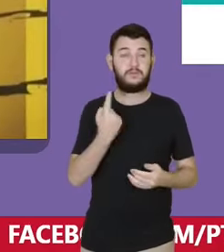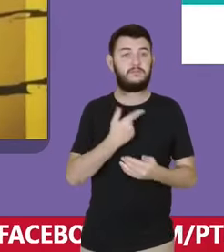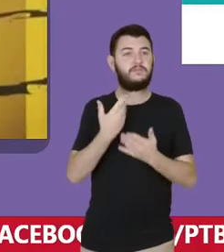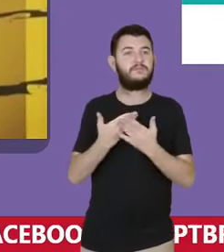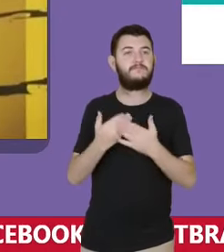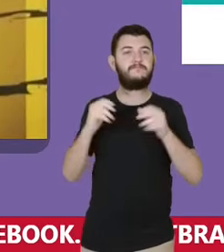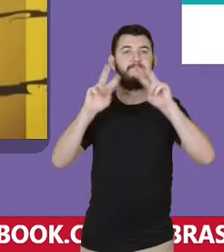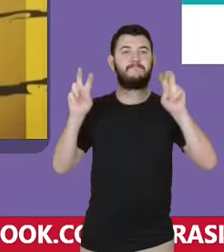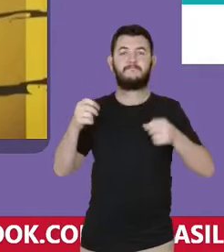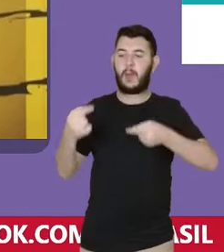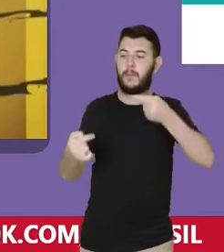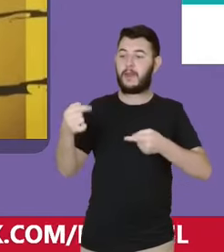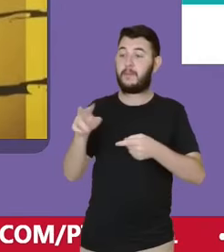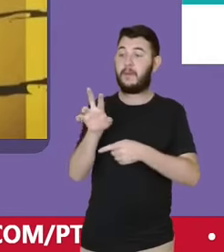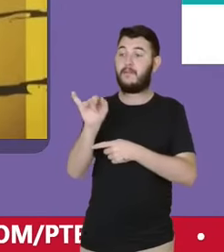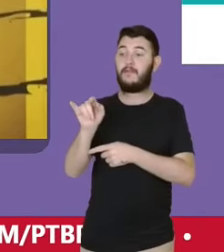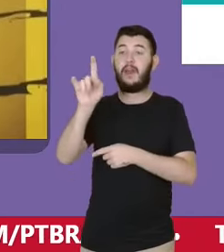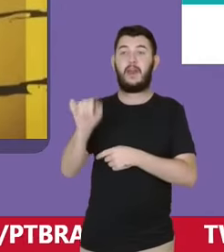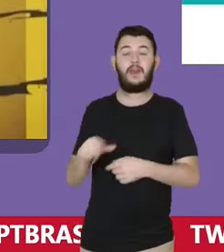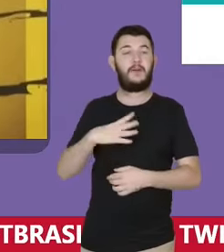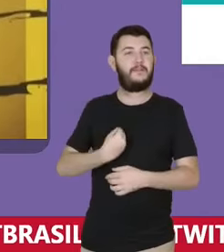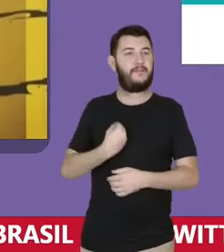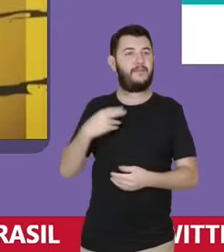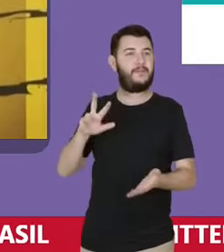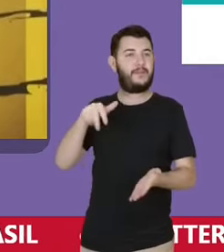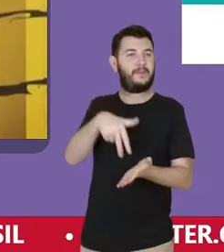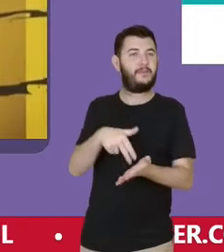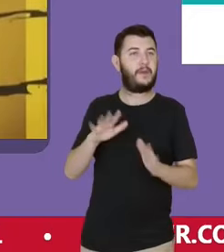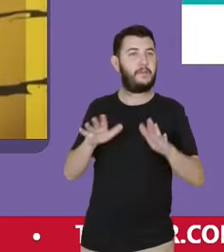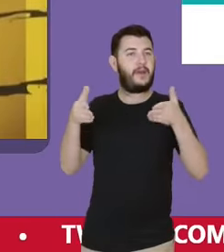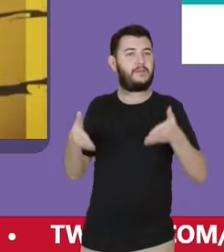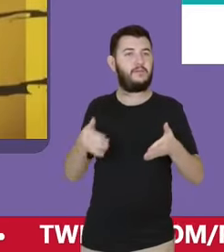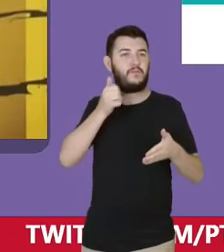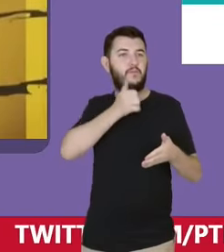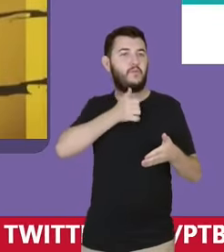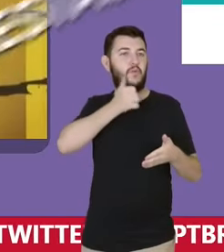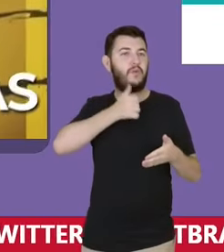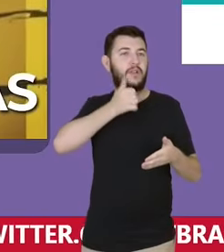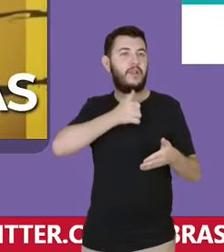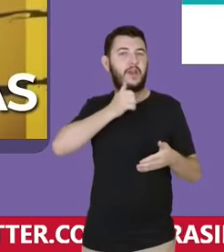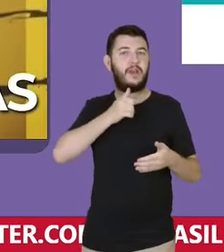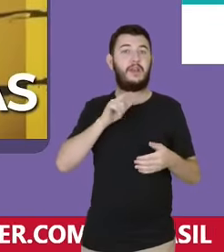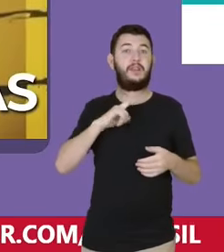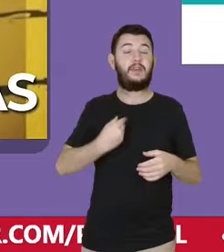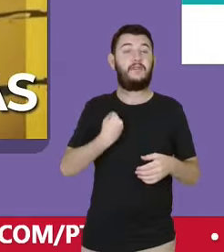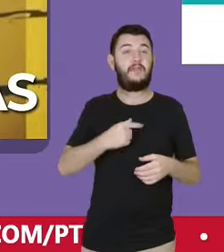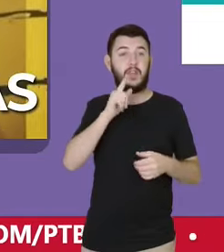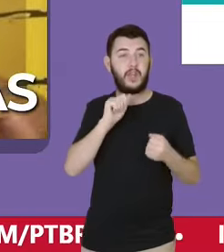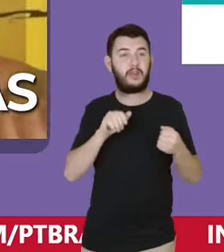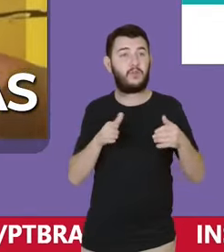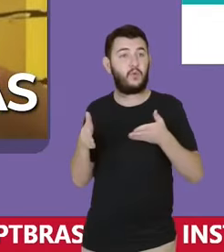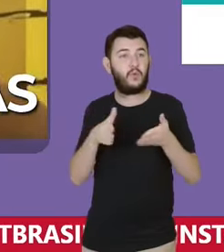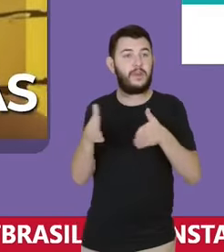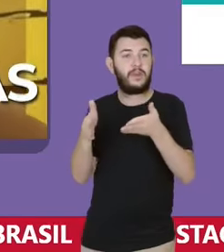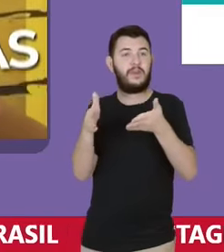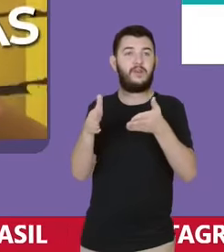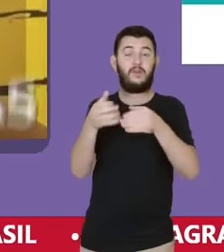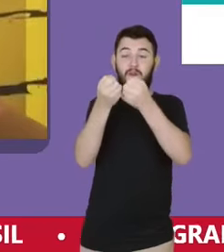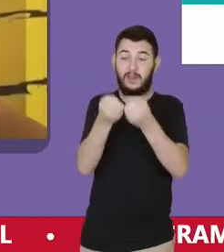essa questão da presença da mulher, da participação da mulher, das águas, do campo e